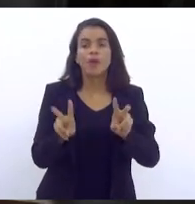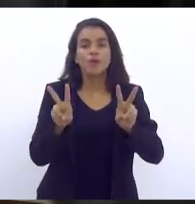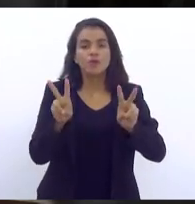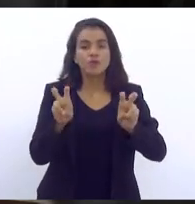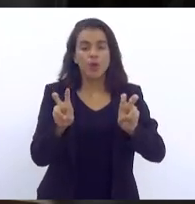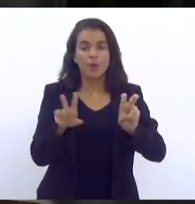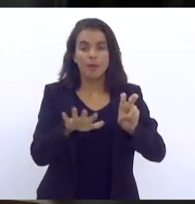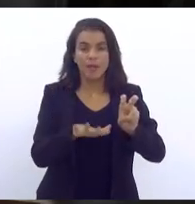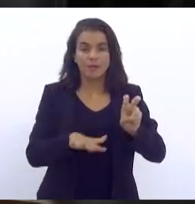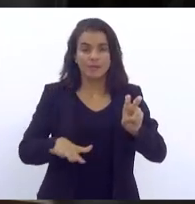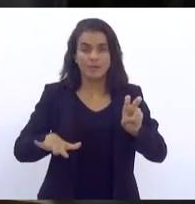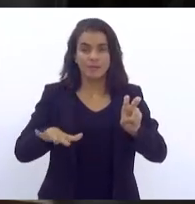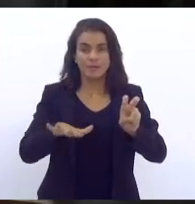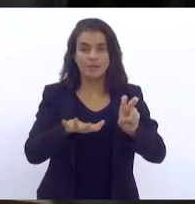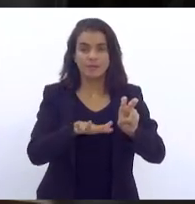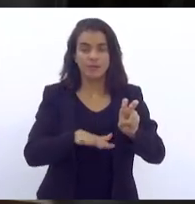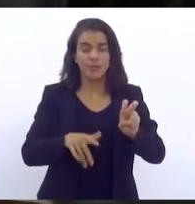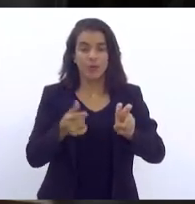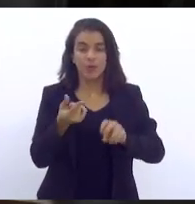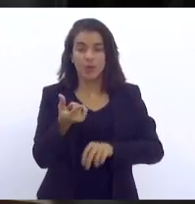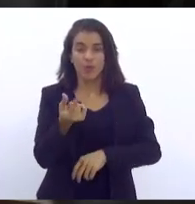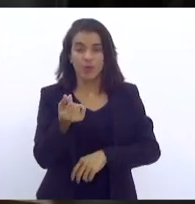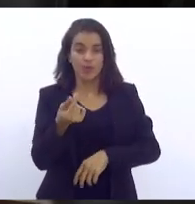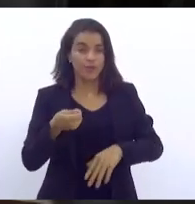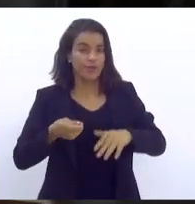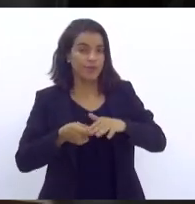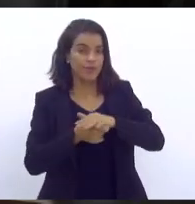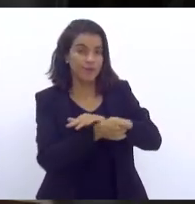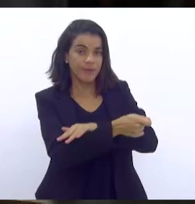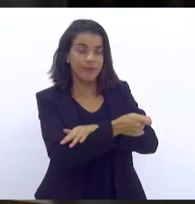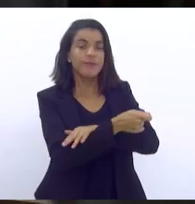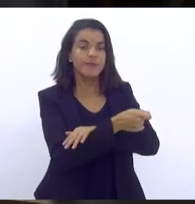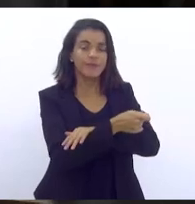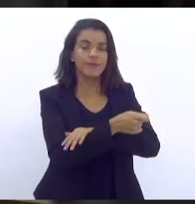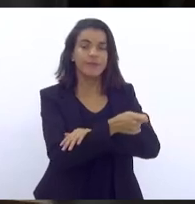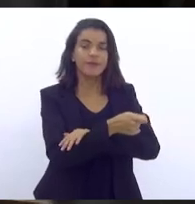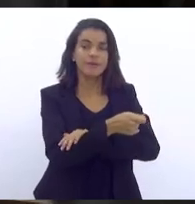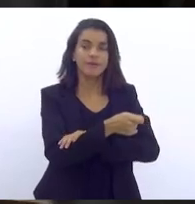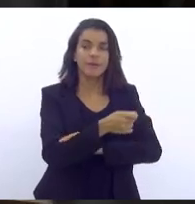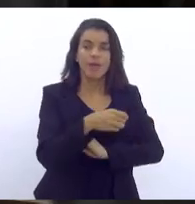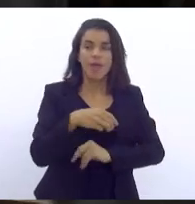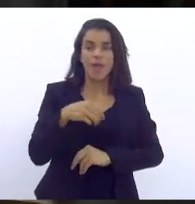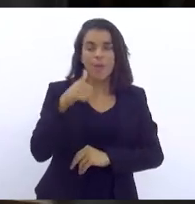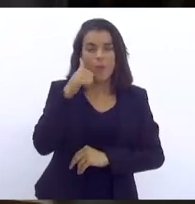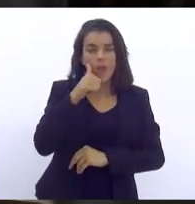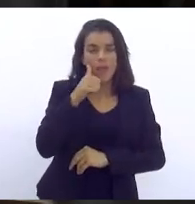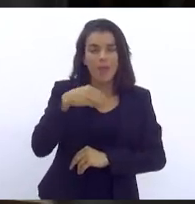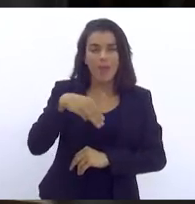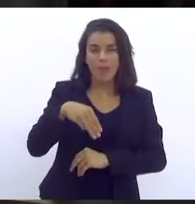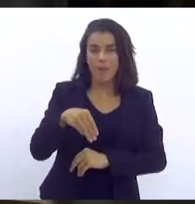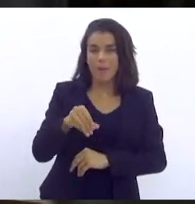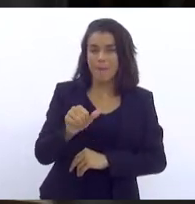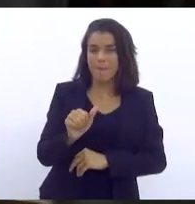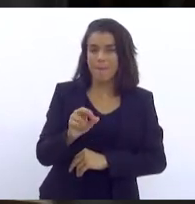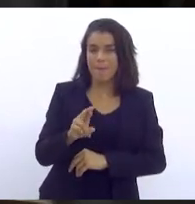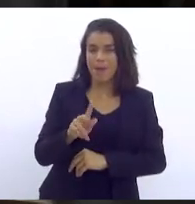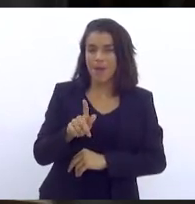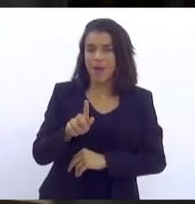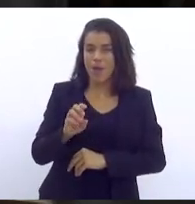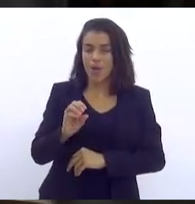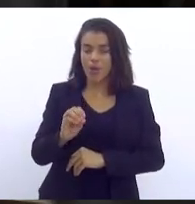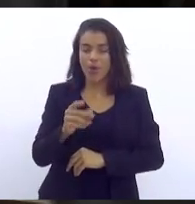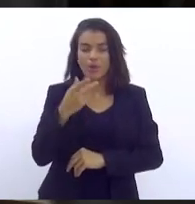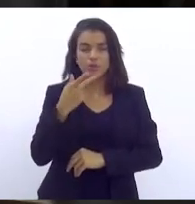do do do financiamento né a gente a a a a margô colocou né a expectativa de